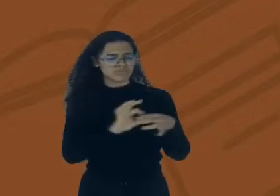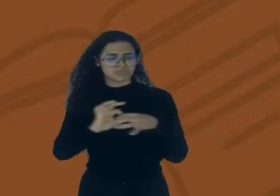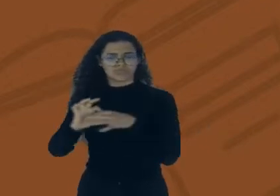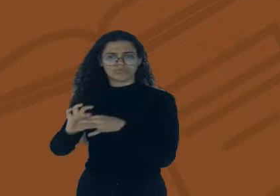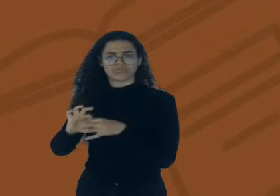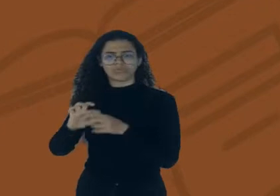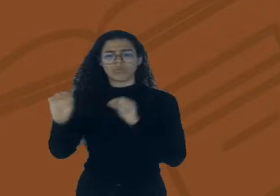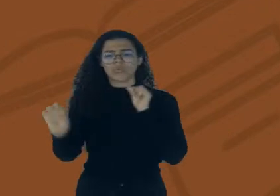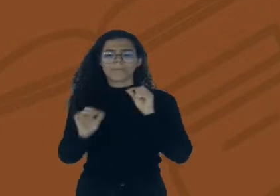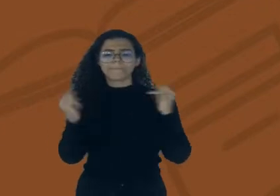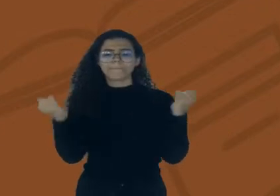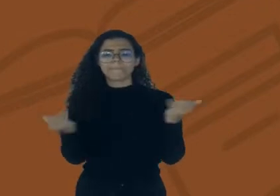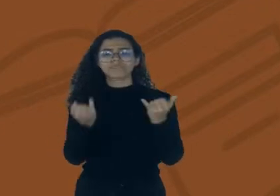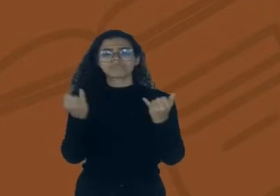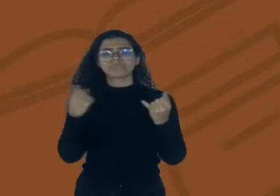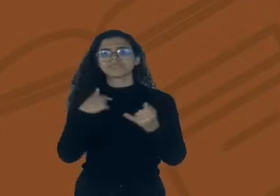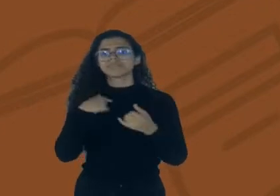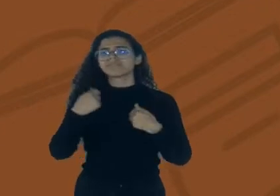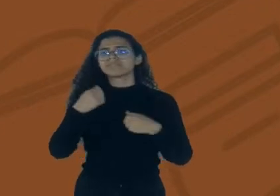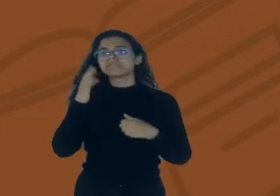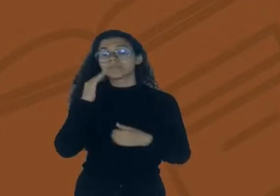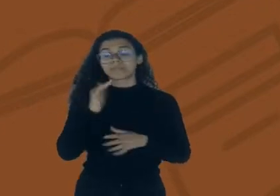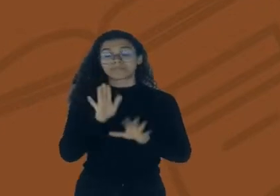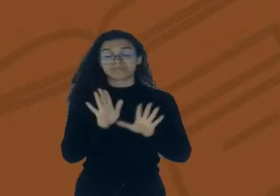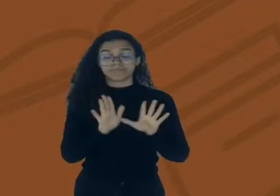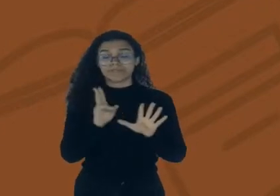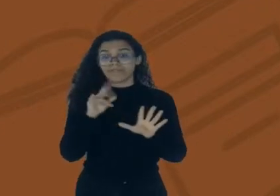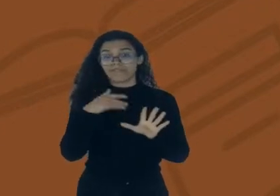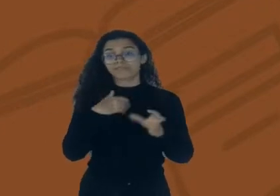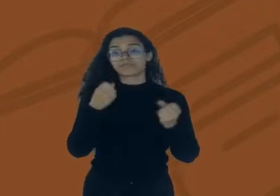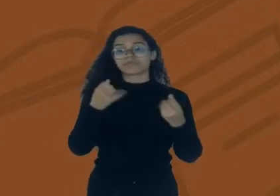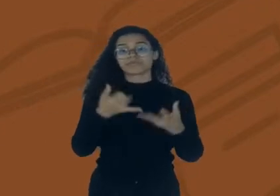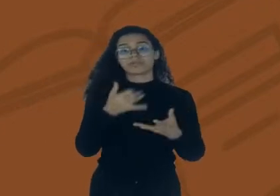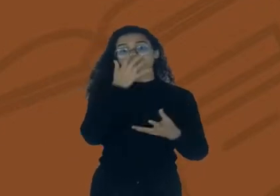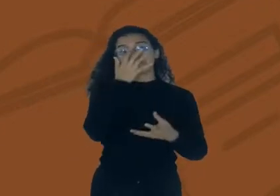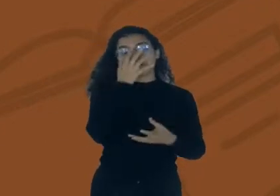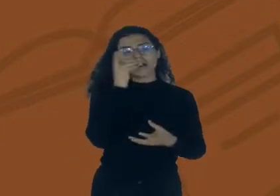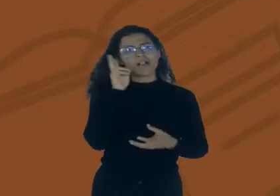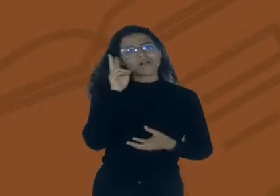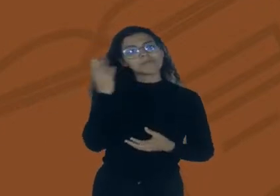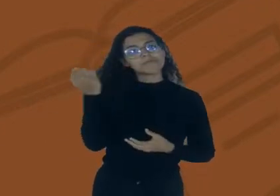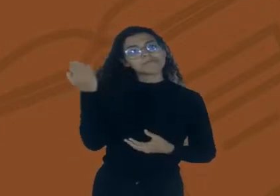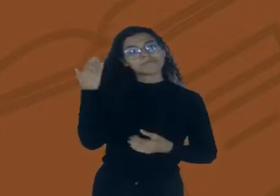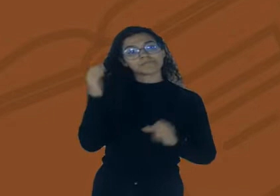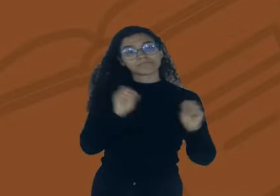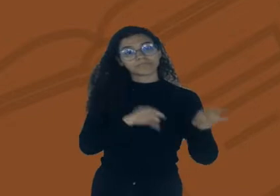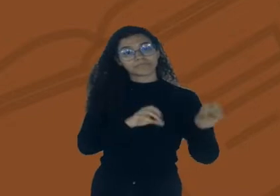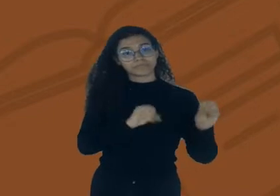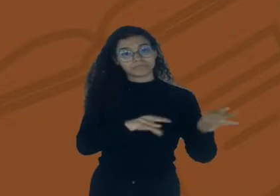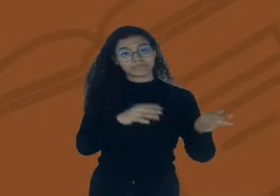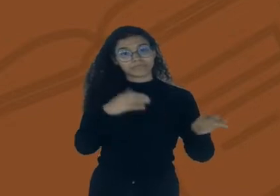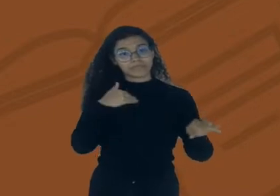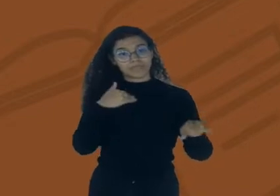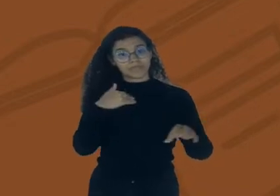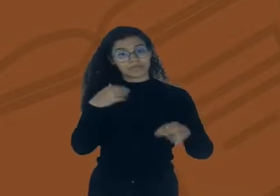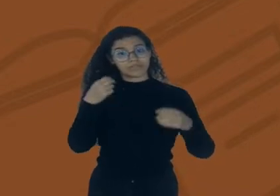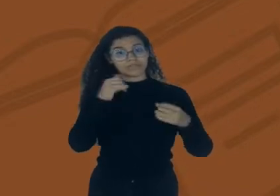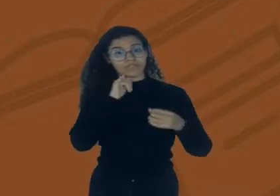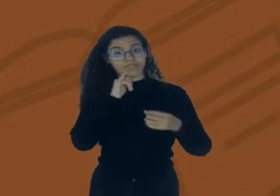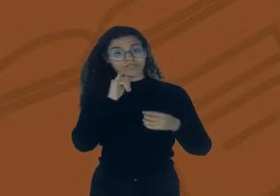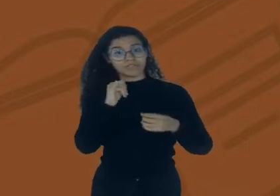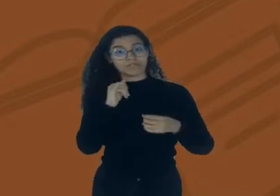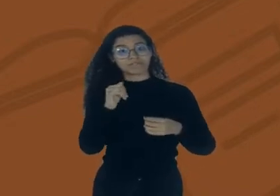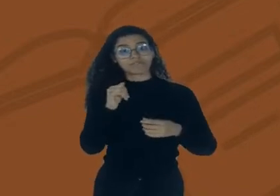nós sabermos? Eu já vou adiantando para vocês. Lembra das aulas anteriores? Eu falei que a menor parte de um ser